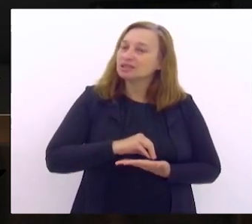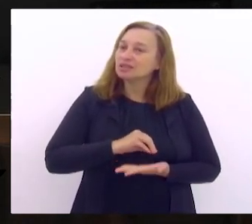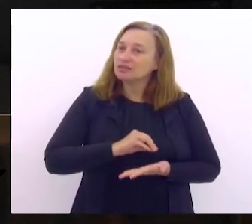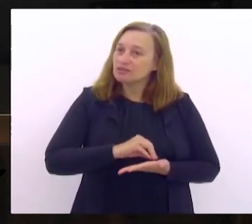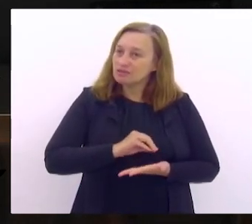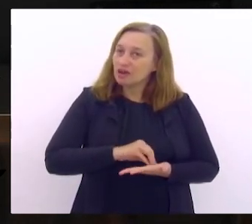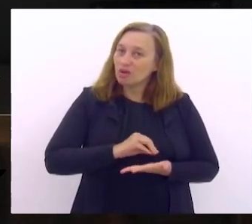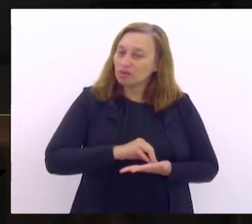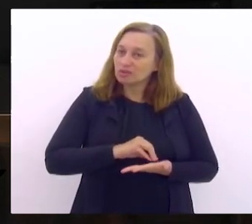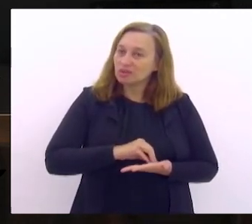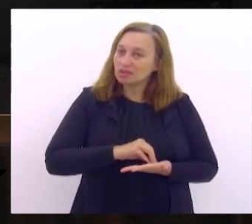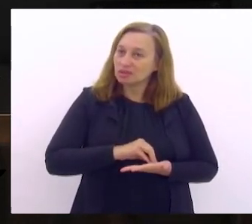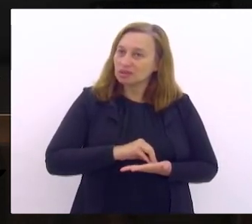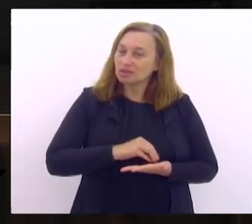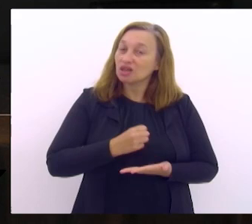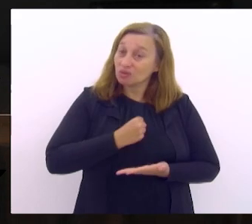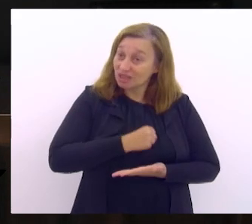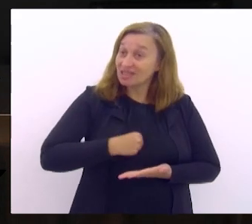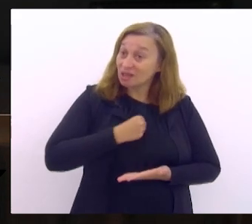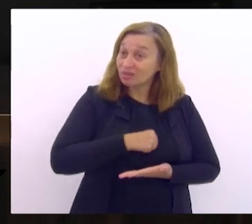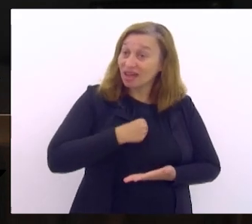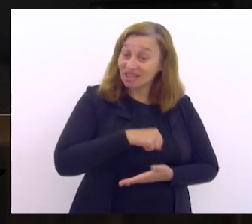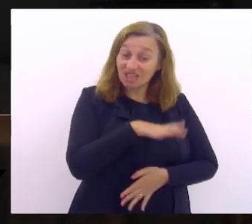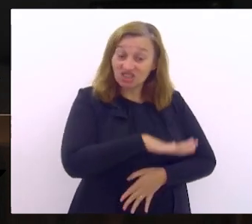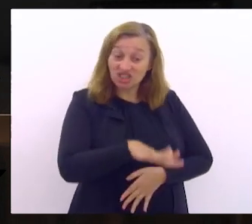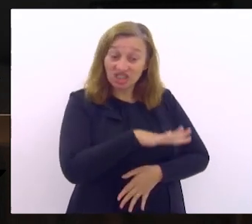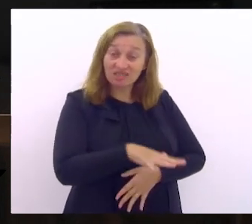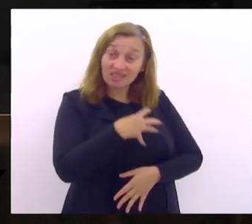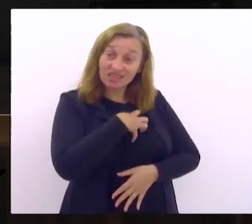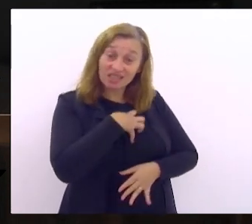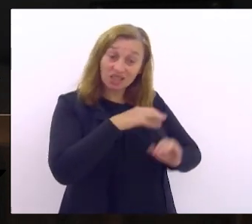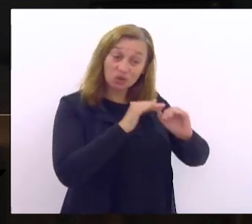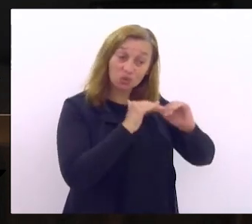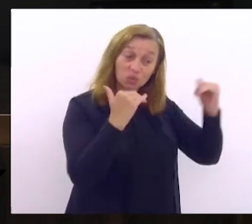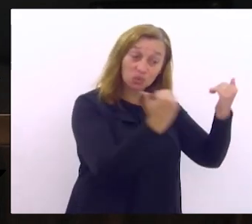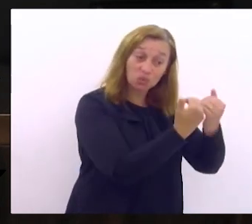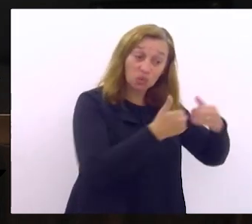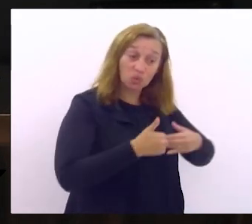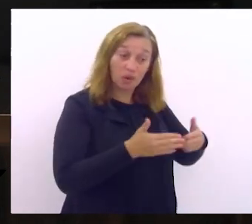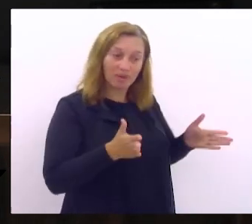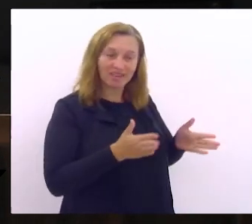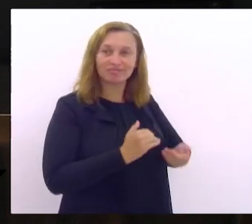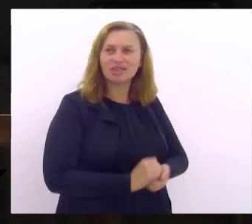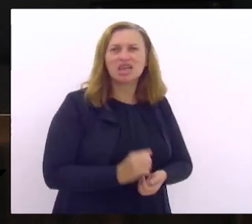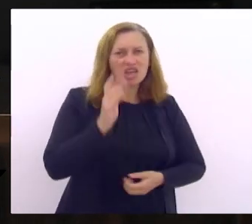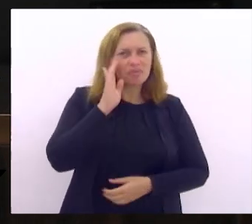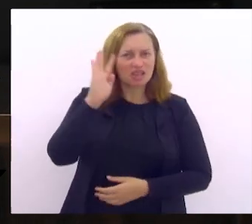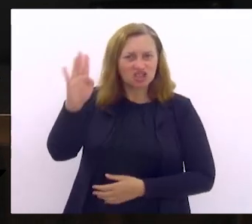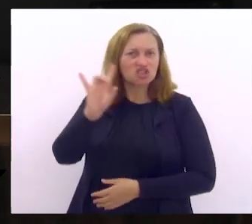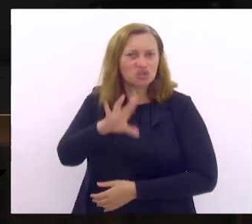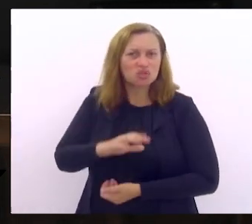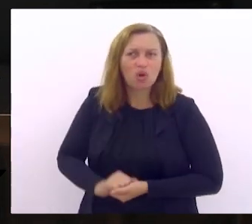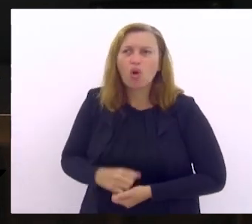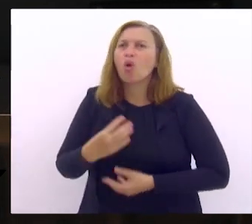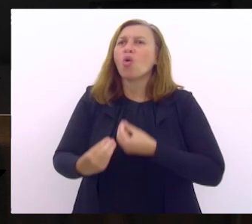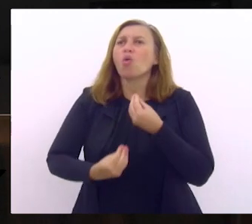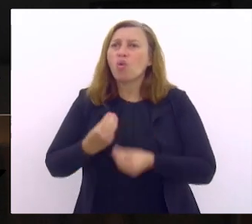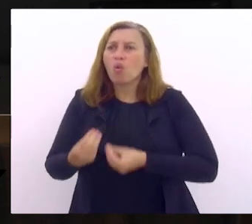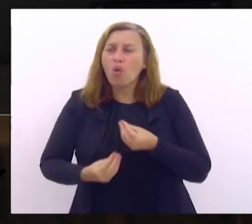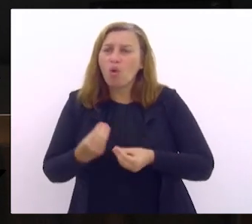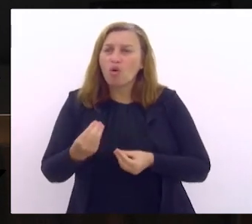para aquelas crianças das comunidades do entorno. Vocês imaginam só como nós